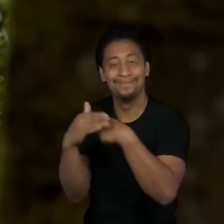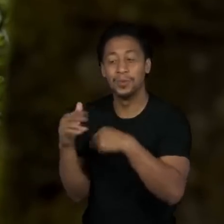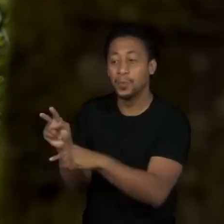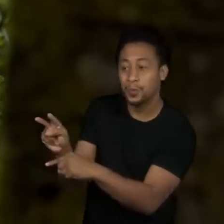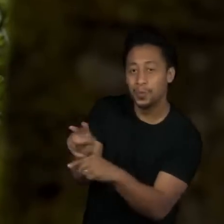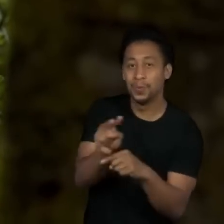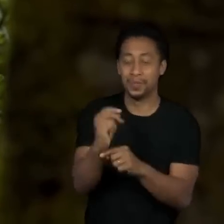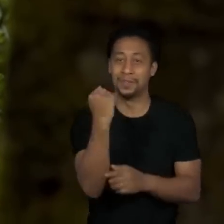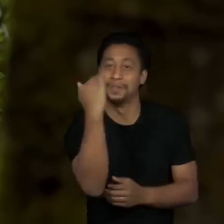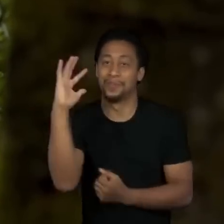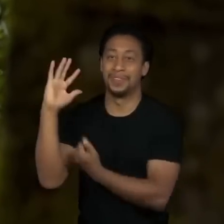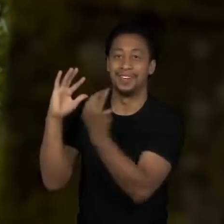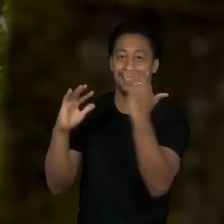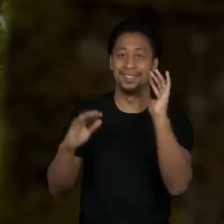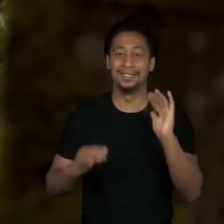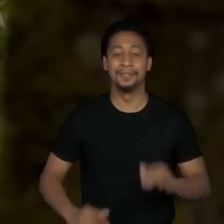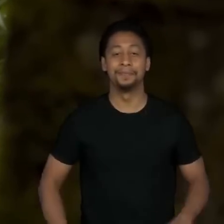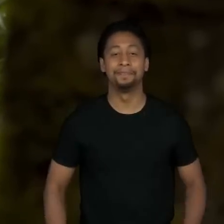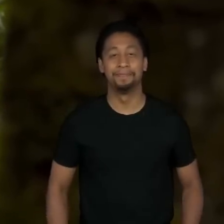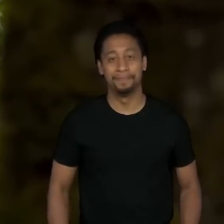florestas.